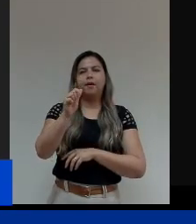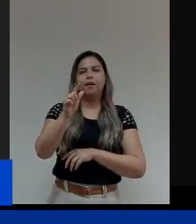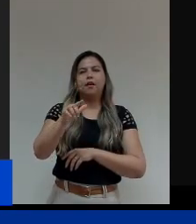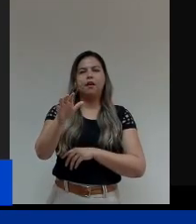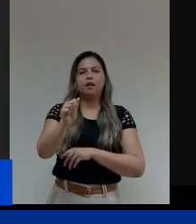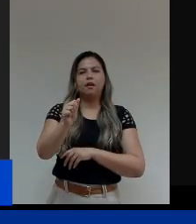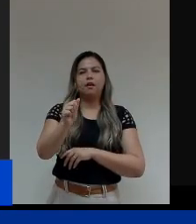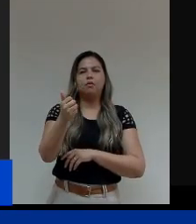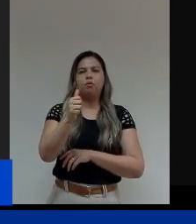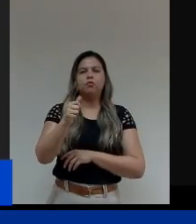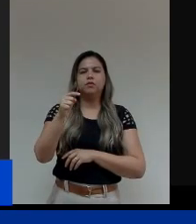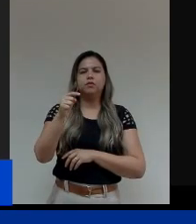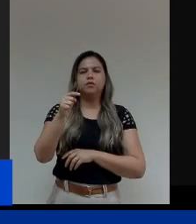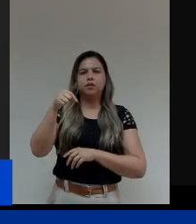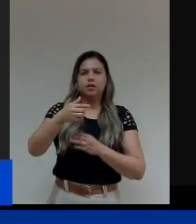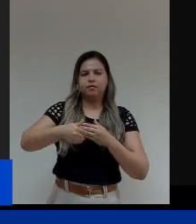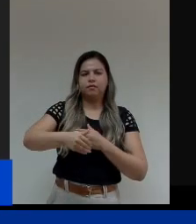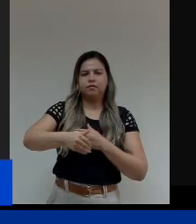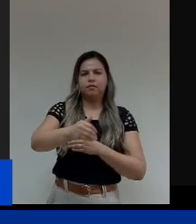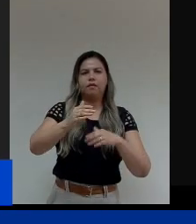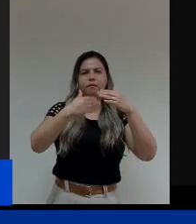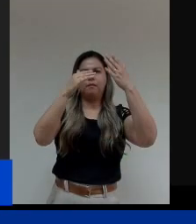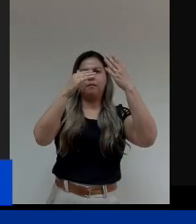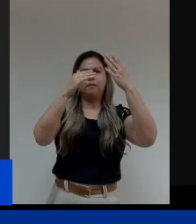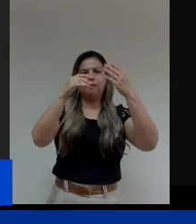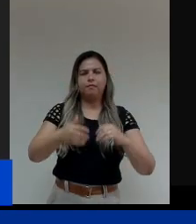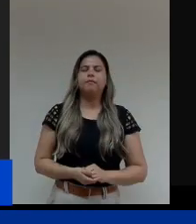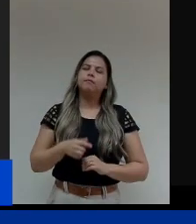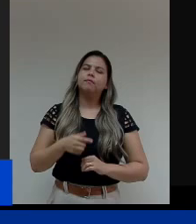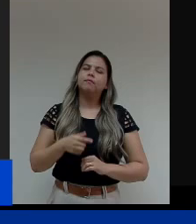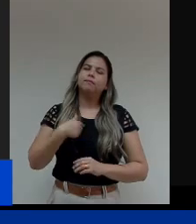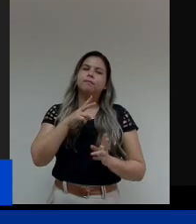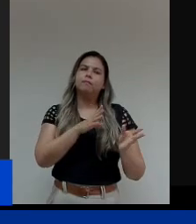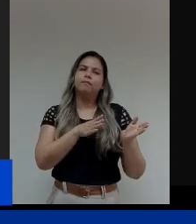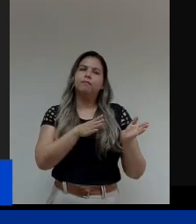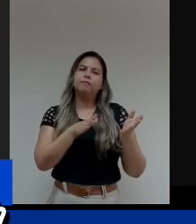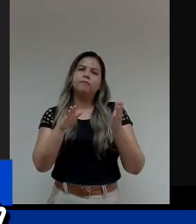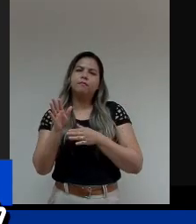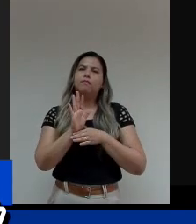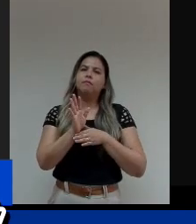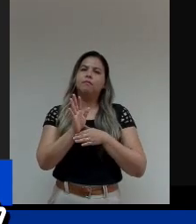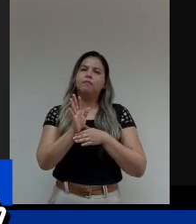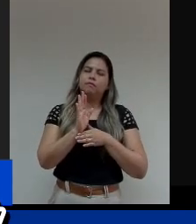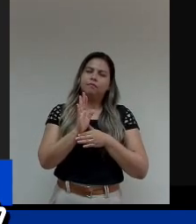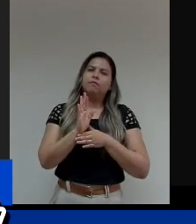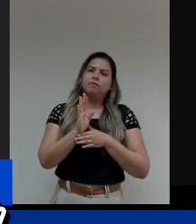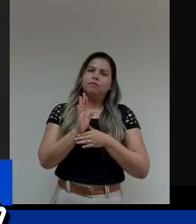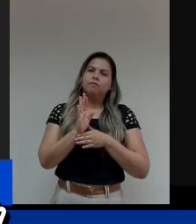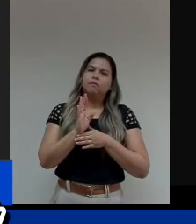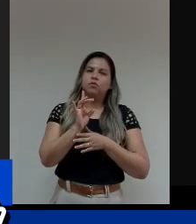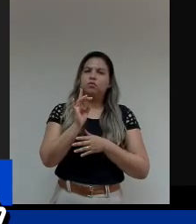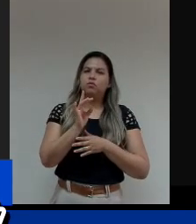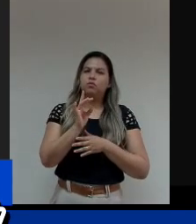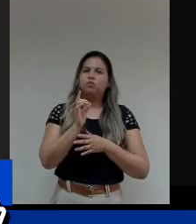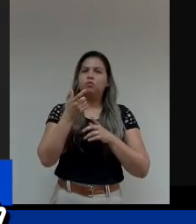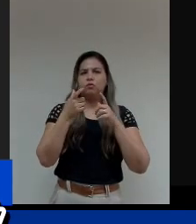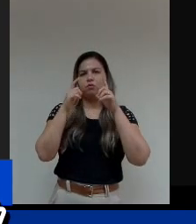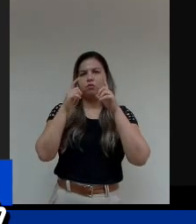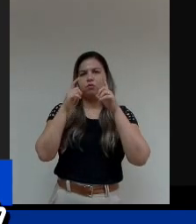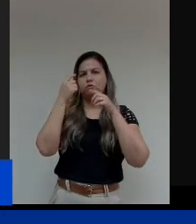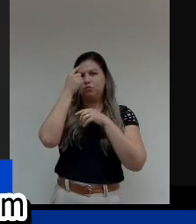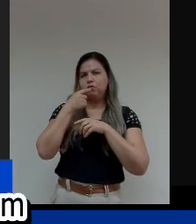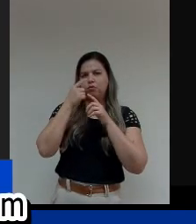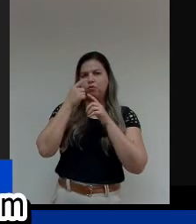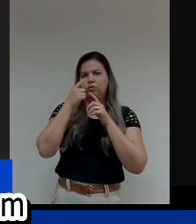para melhor. Eu vi o vídeo, é um vídeo onde mostra só o rosto aqui do